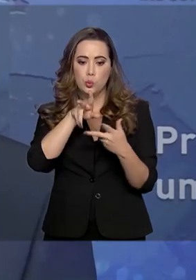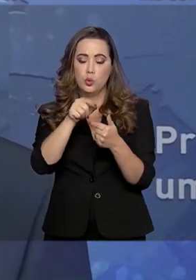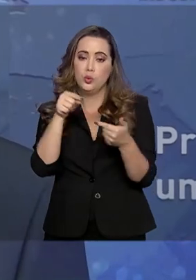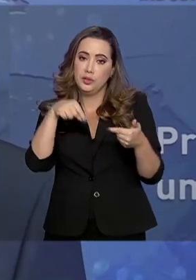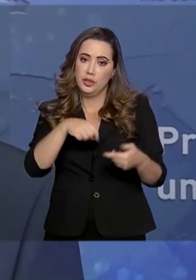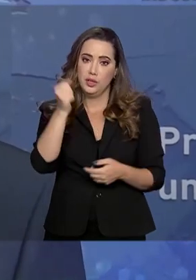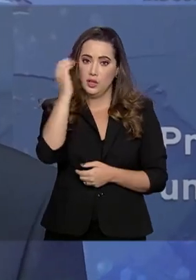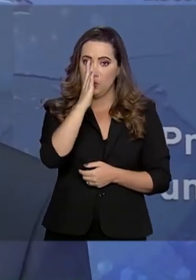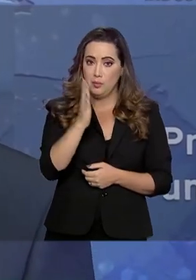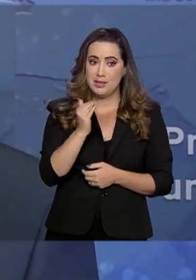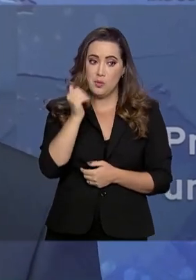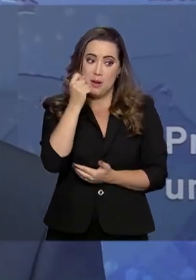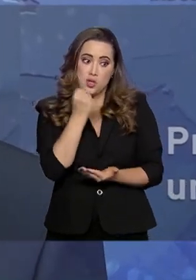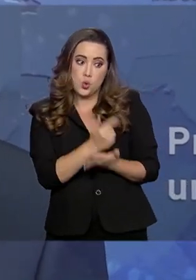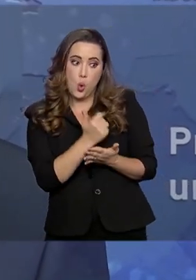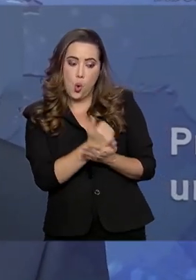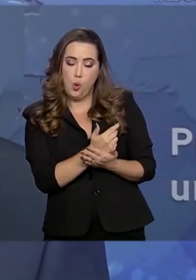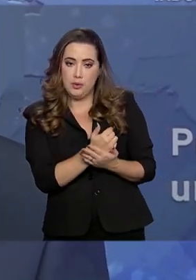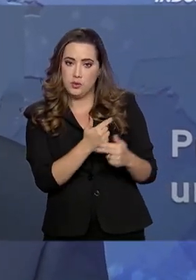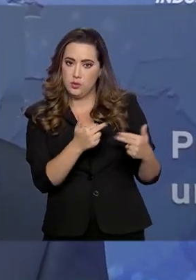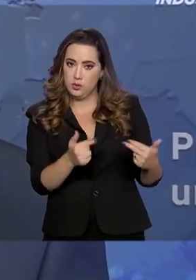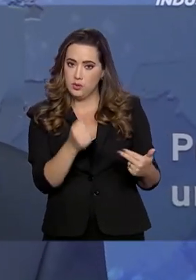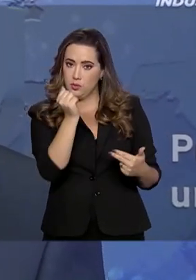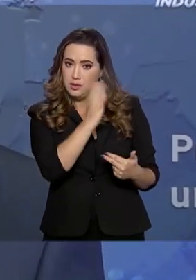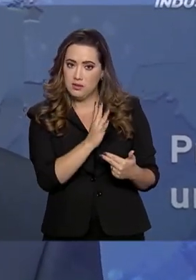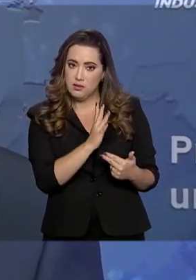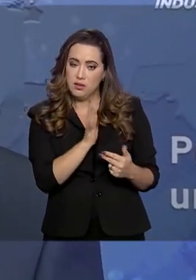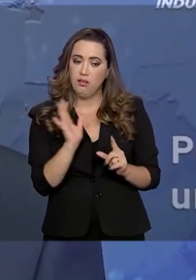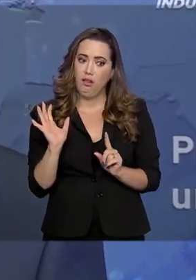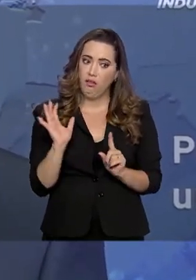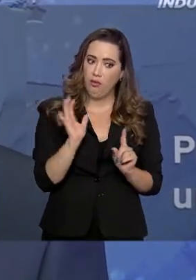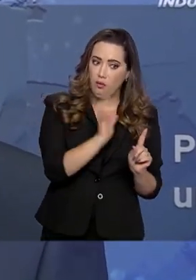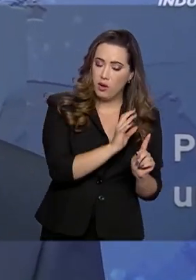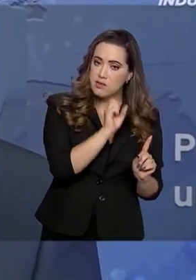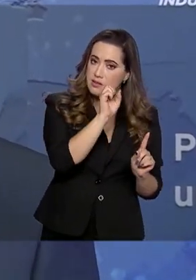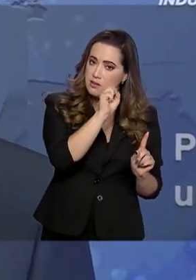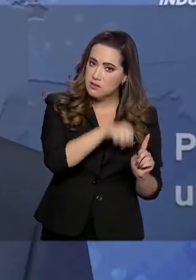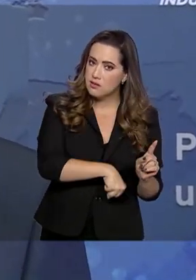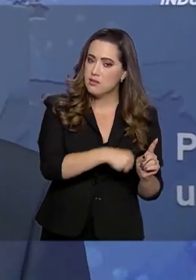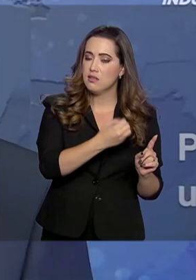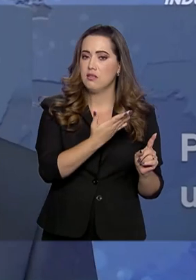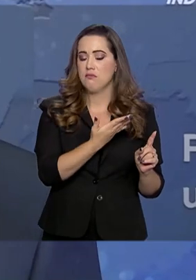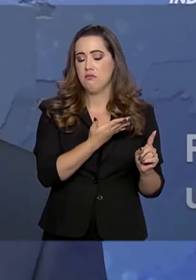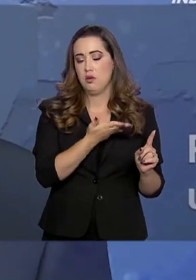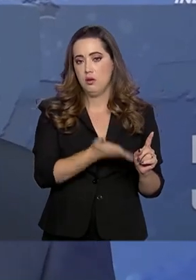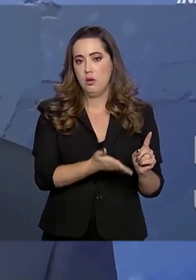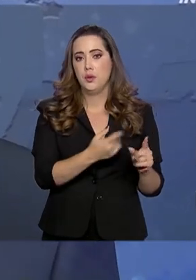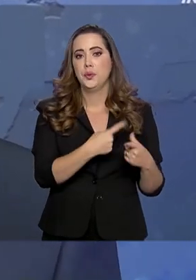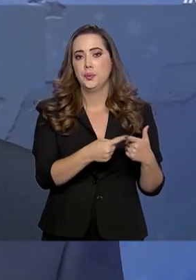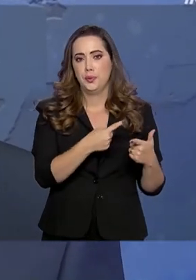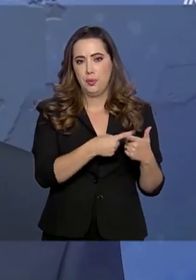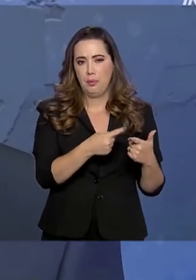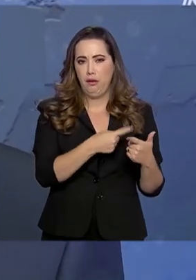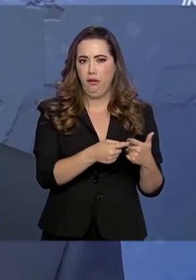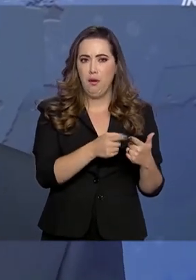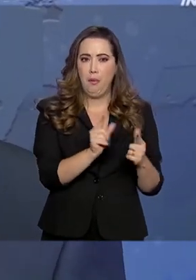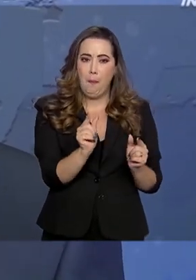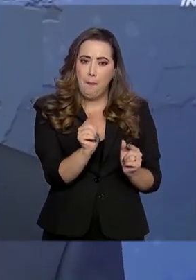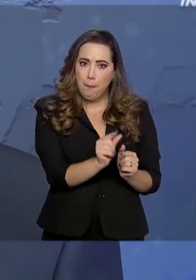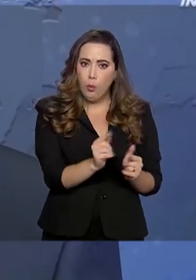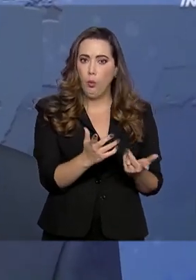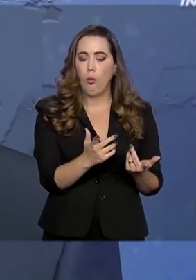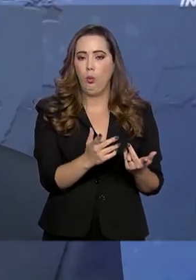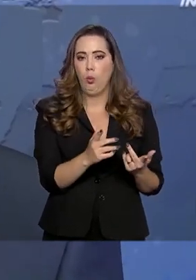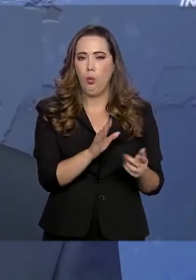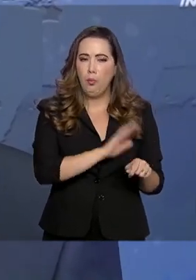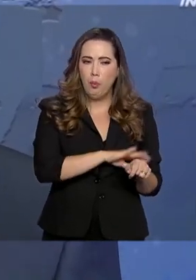é o maior importador dos nossos produtos na vai é uma causa alguma um problema transitório mas